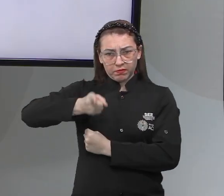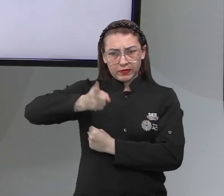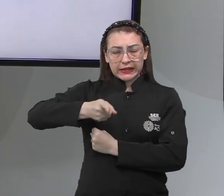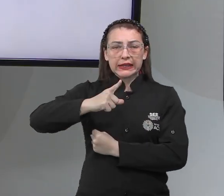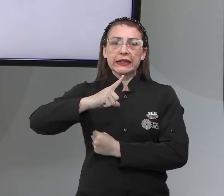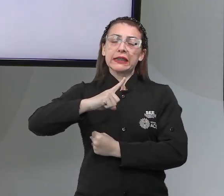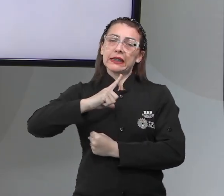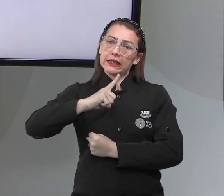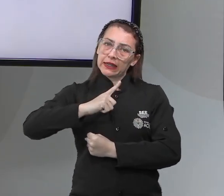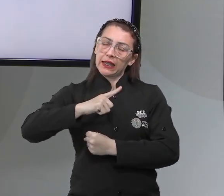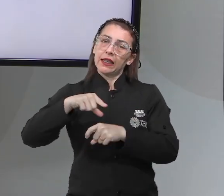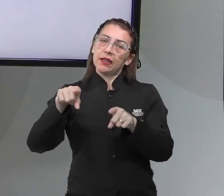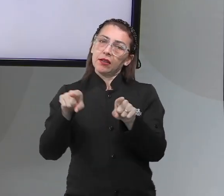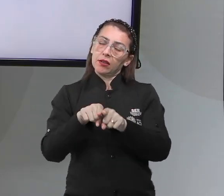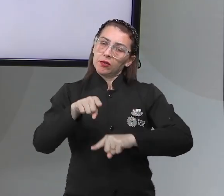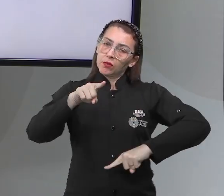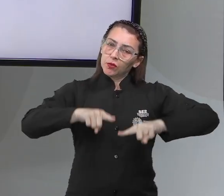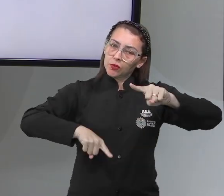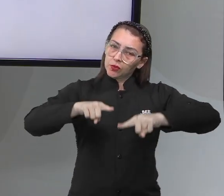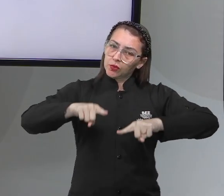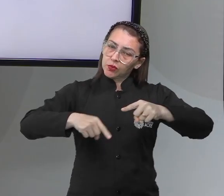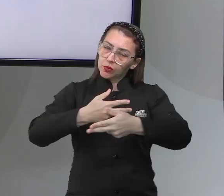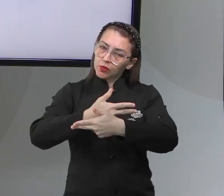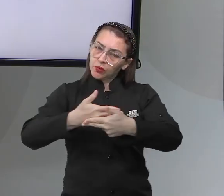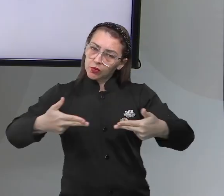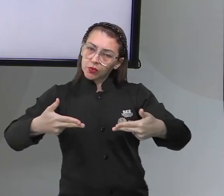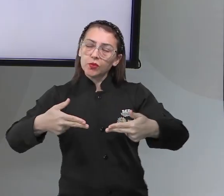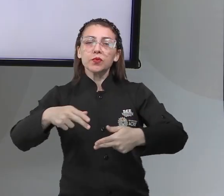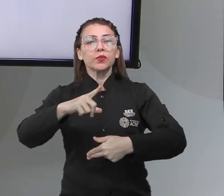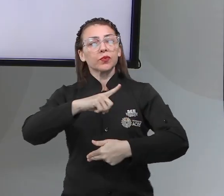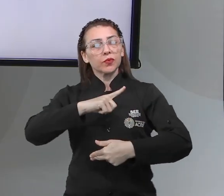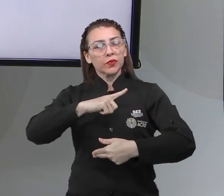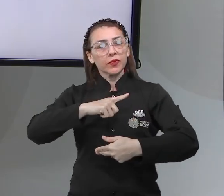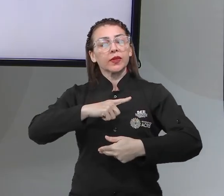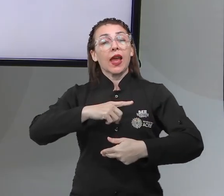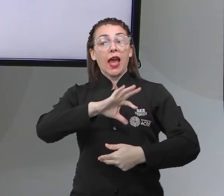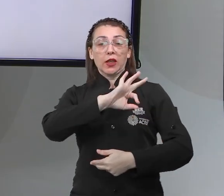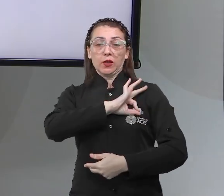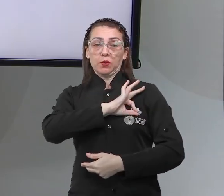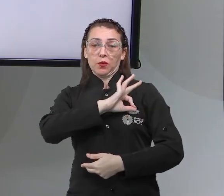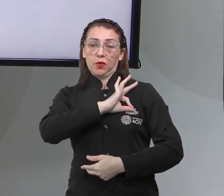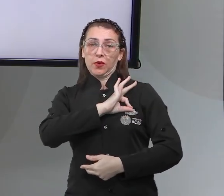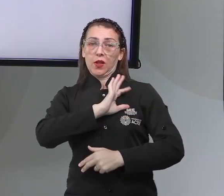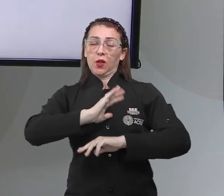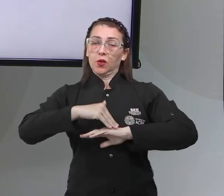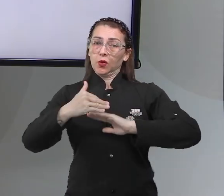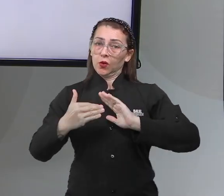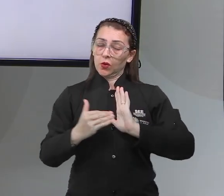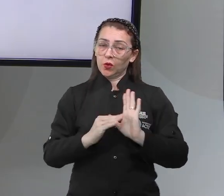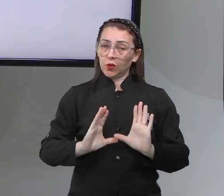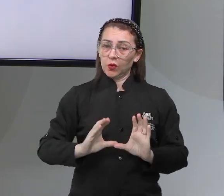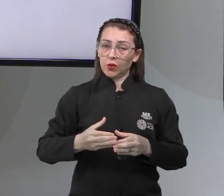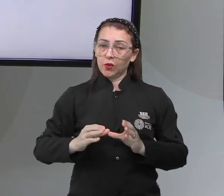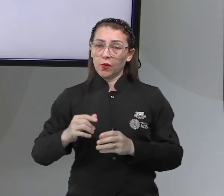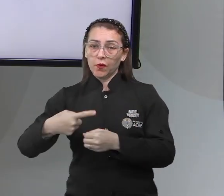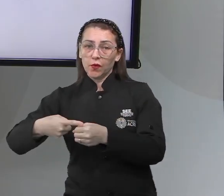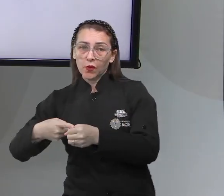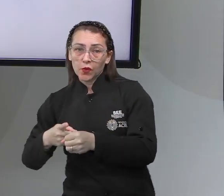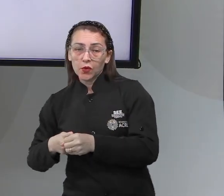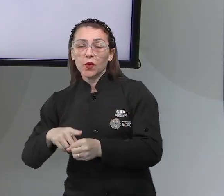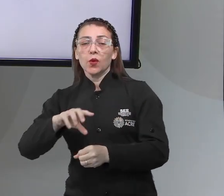seu aparelho, os seus aparelhos coercitivos, as polícias em todas as suas esferas,